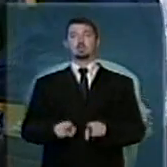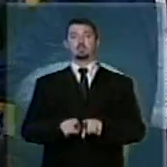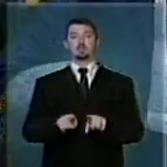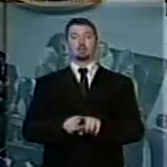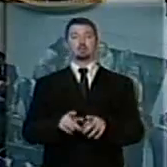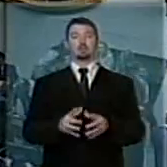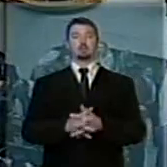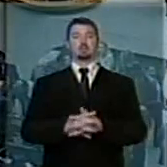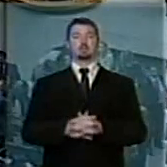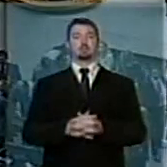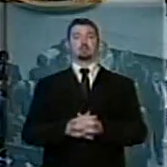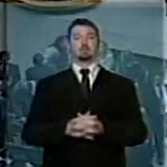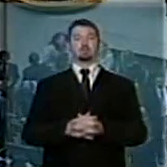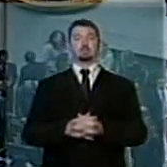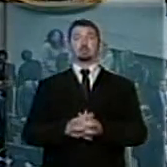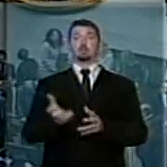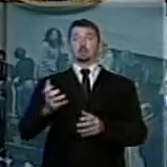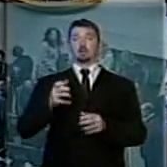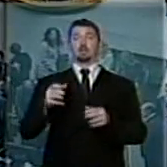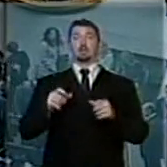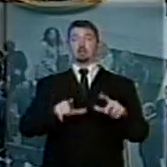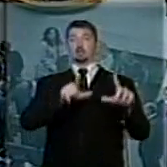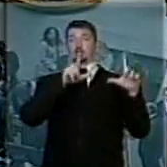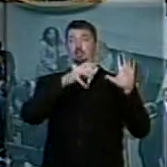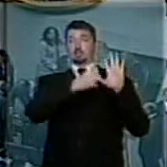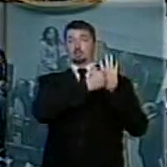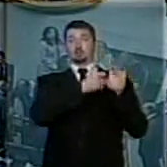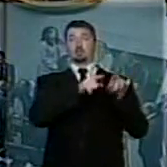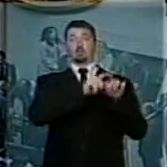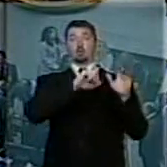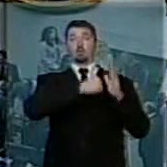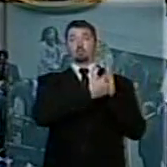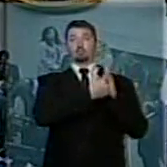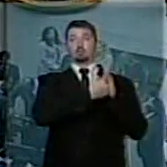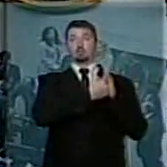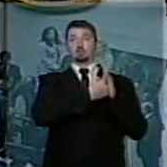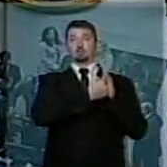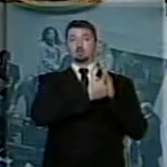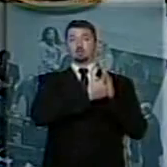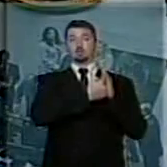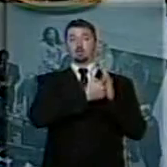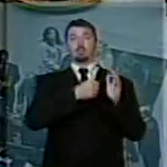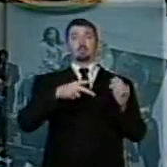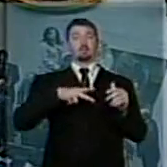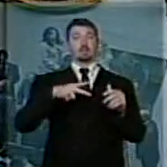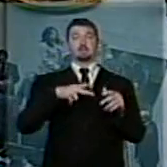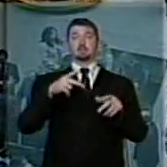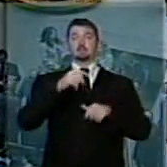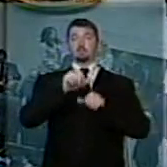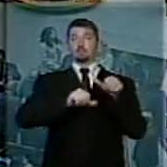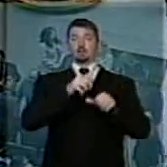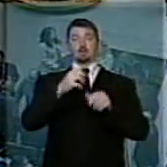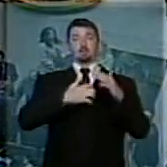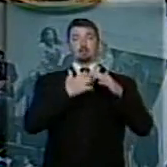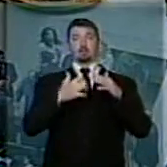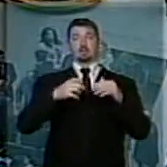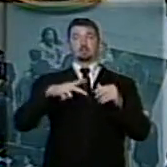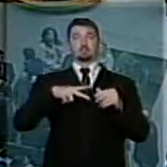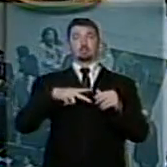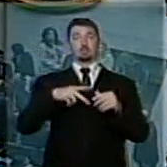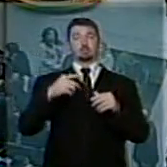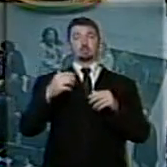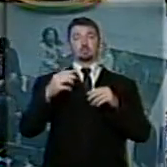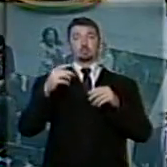Senhor presidente, peço para registrar no painel a obstrução à privatização dos Correios, do PSOL.